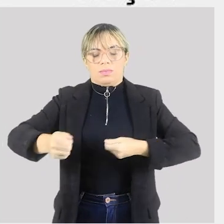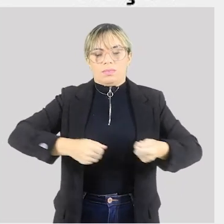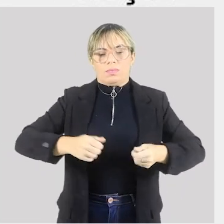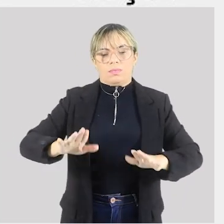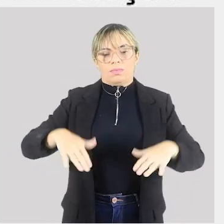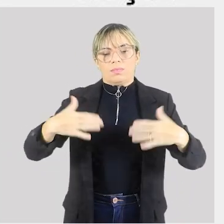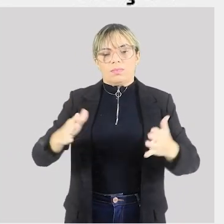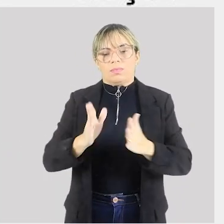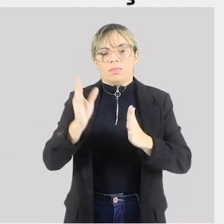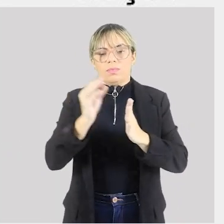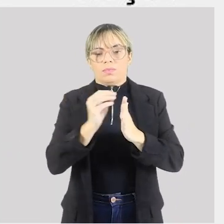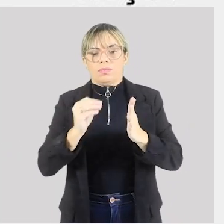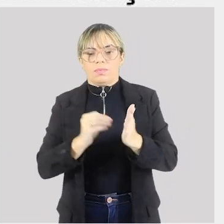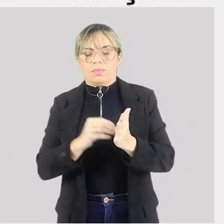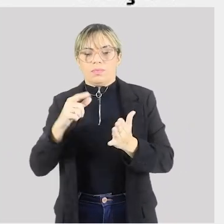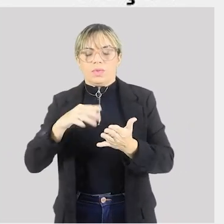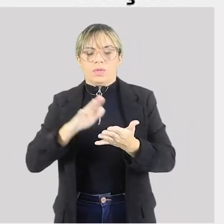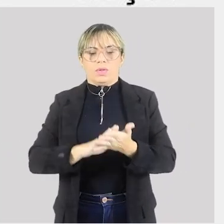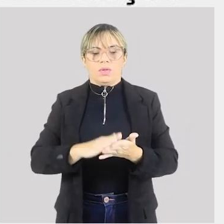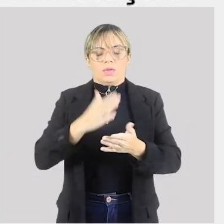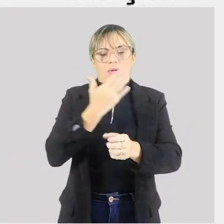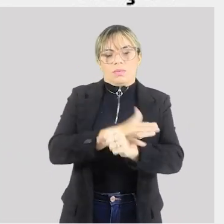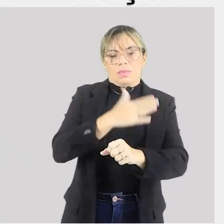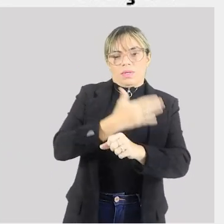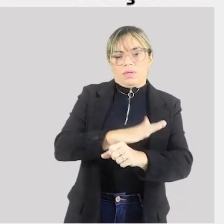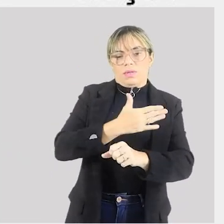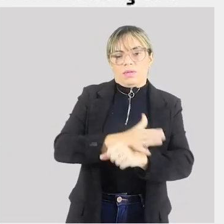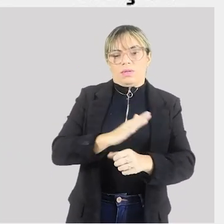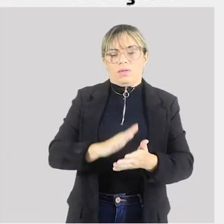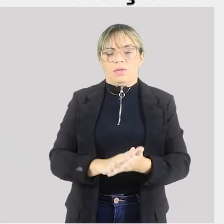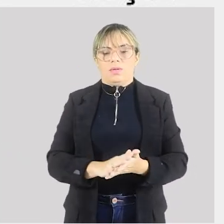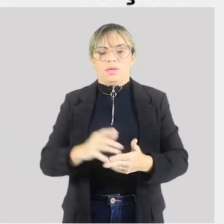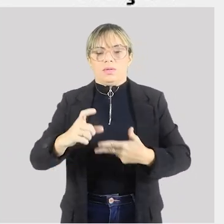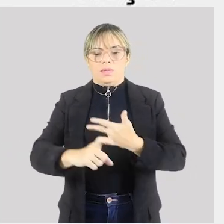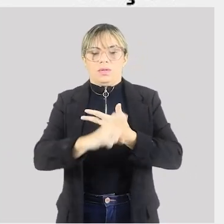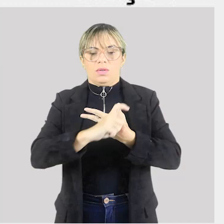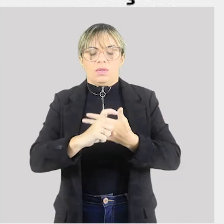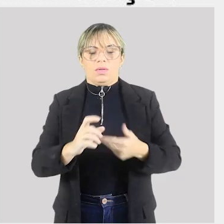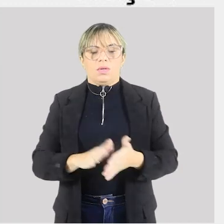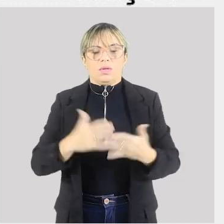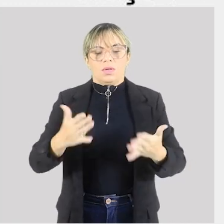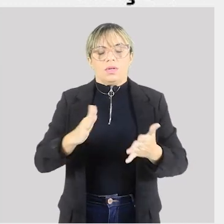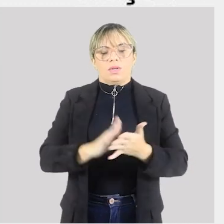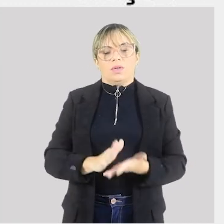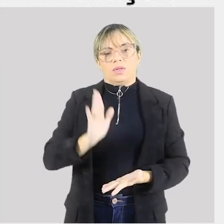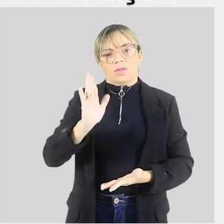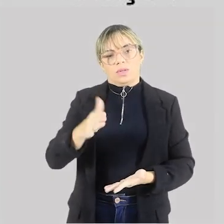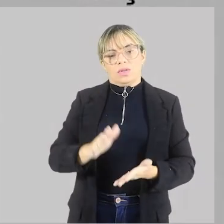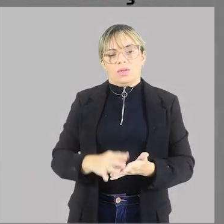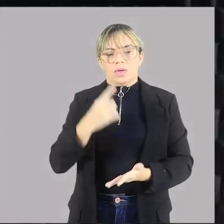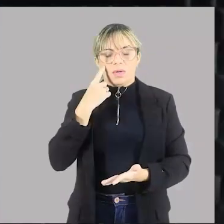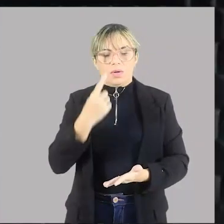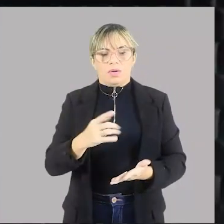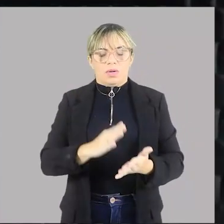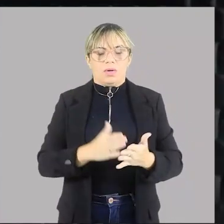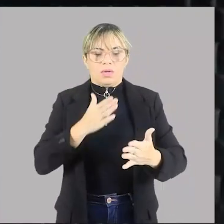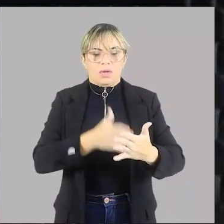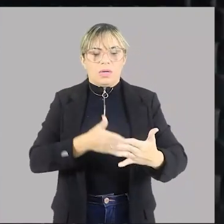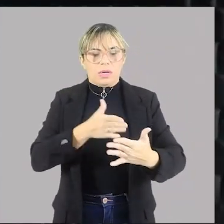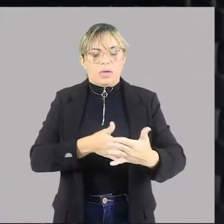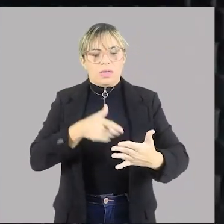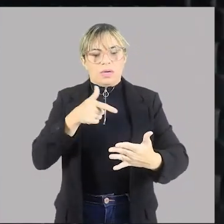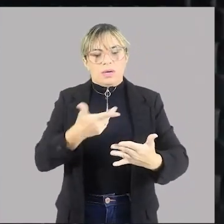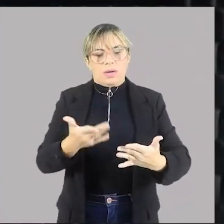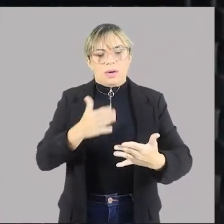o conteúdo são as atividades do Poder Executivo. Como já observamos, não podemos restringir o conteúdo do